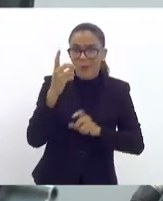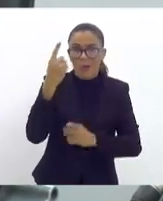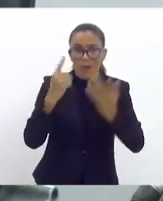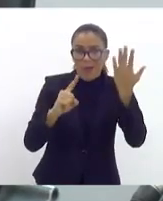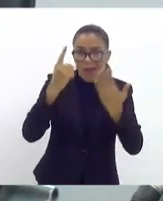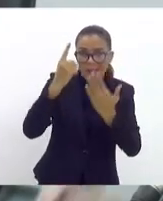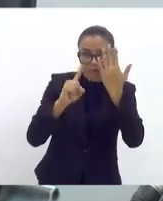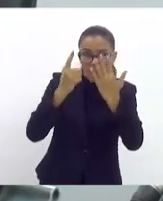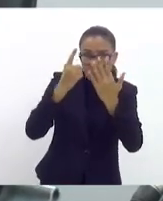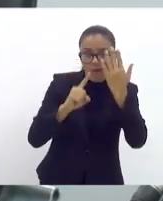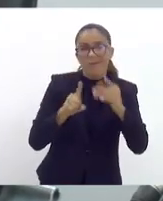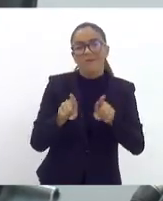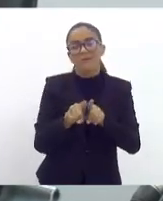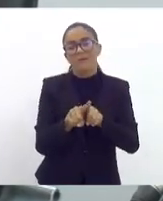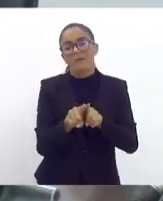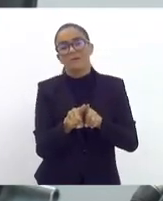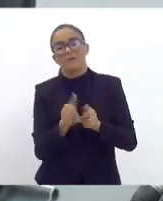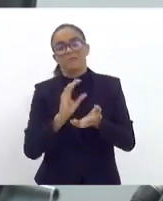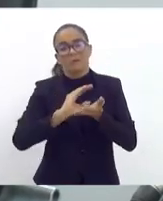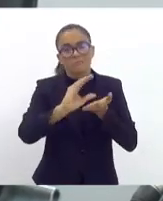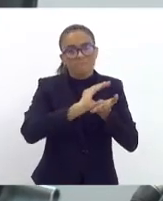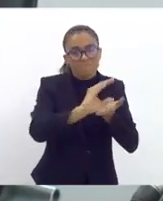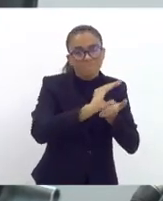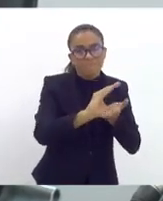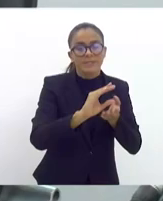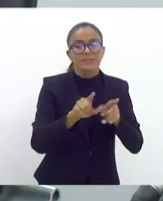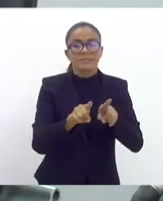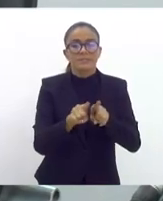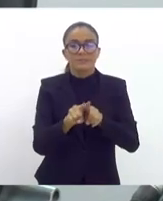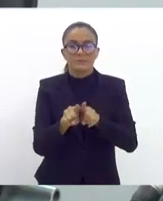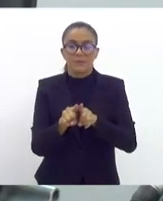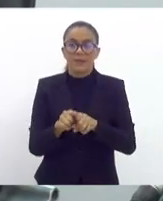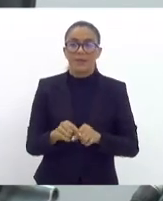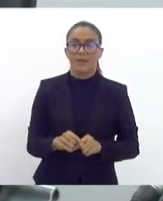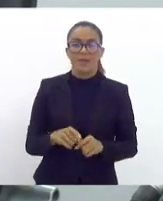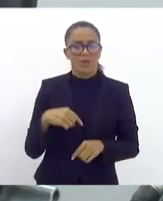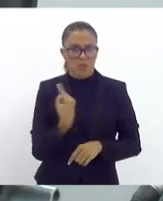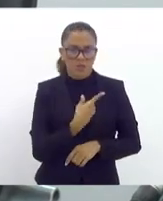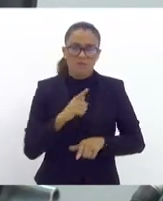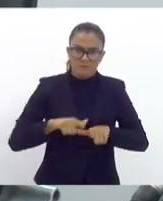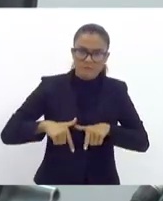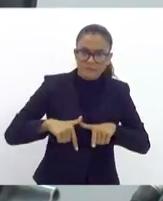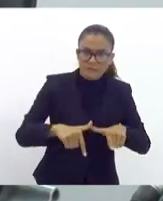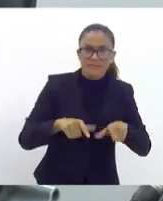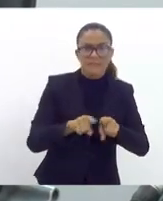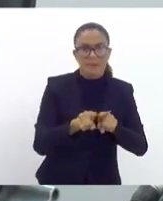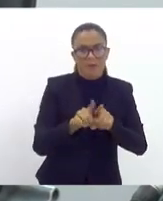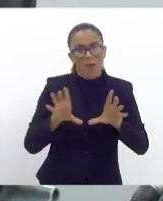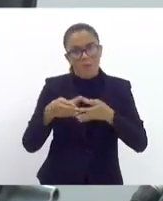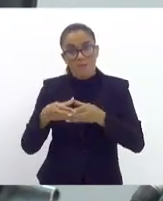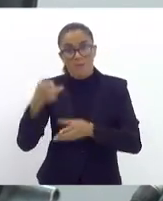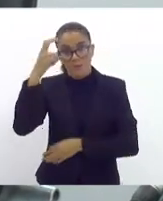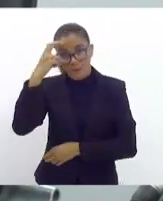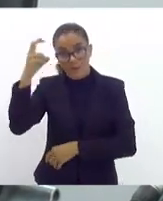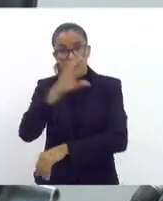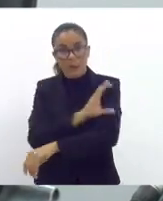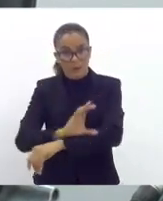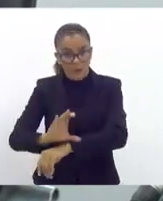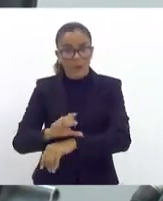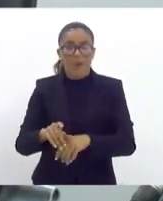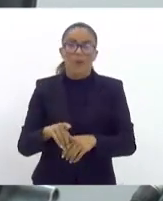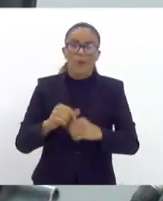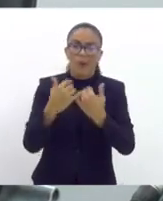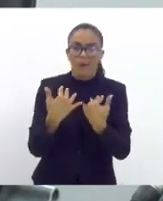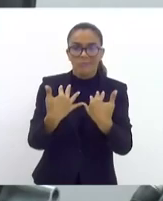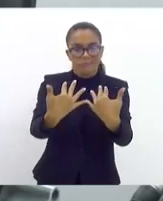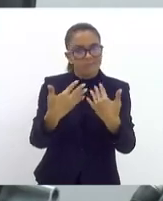do carnaval é subvenções então vamos realizar com a presença da presidente da Comissão de Cultura uma audiência pública